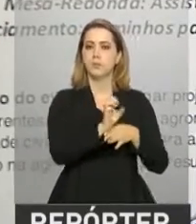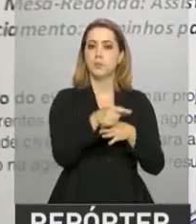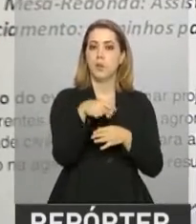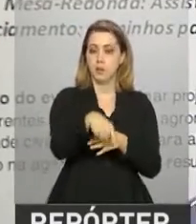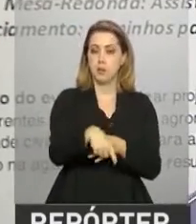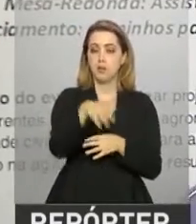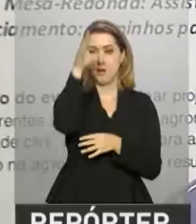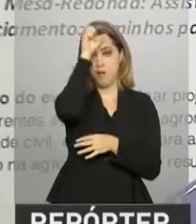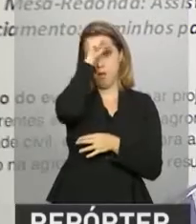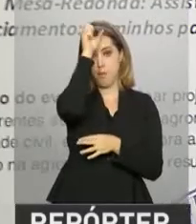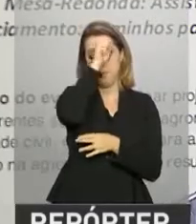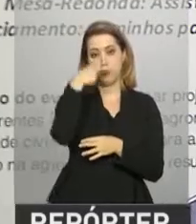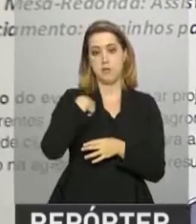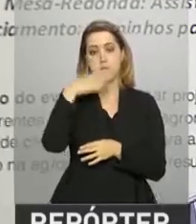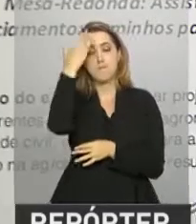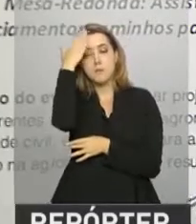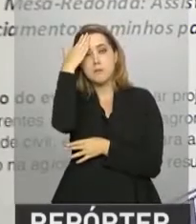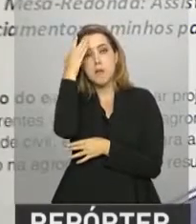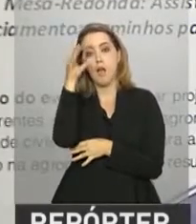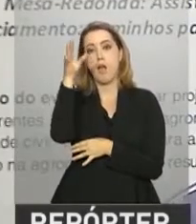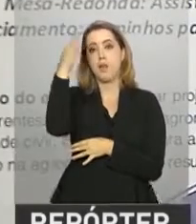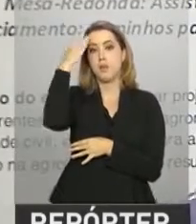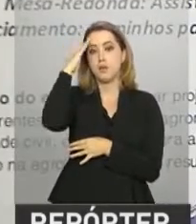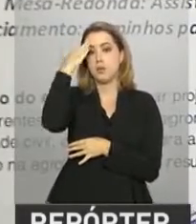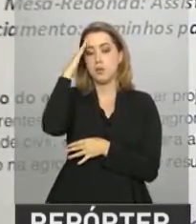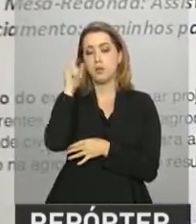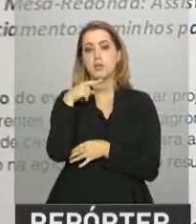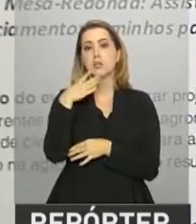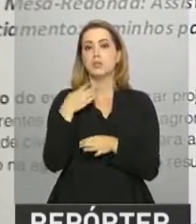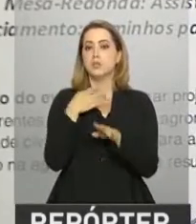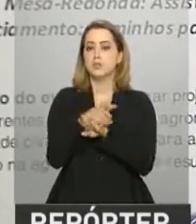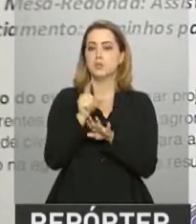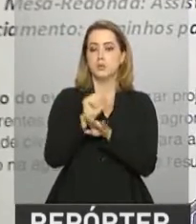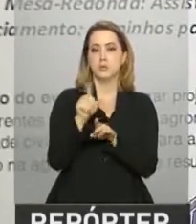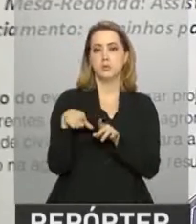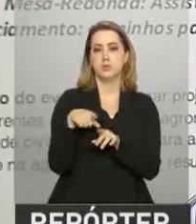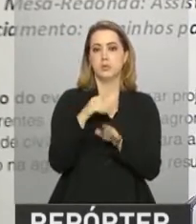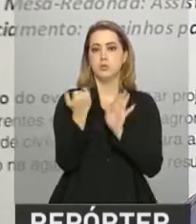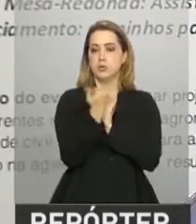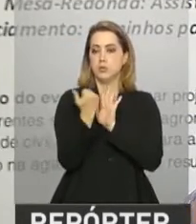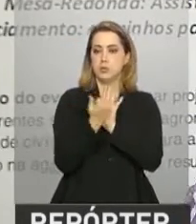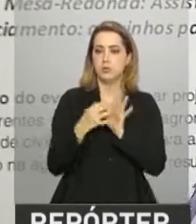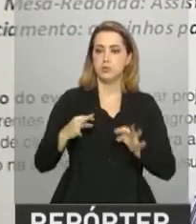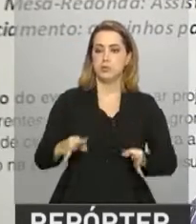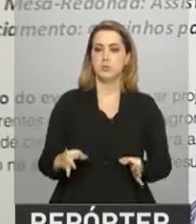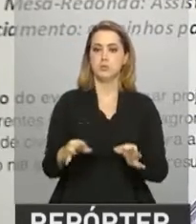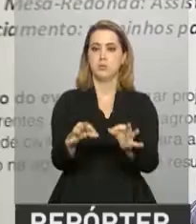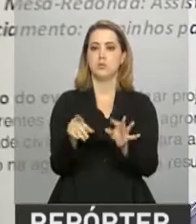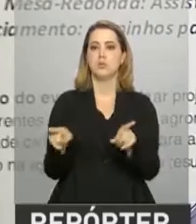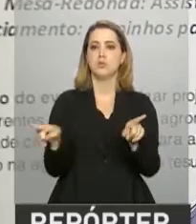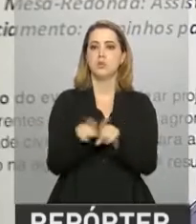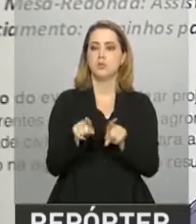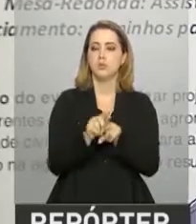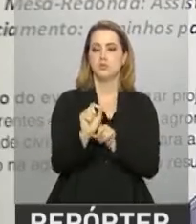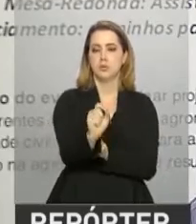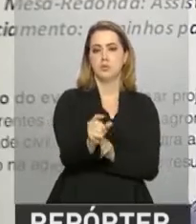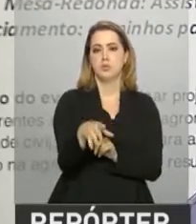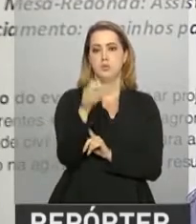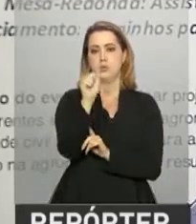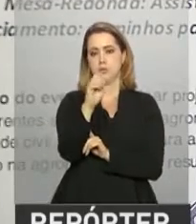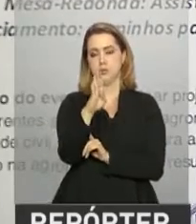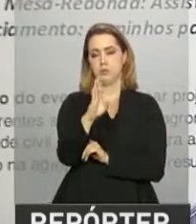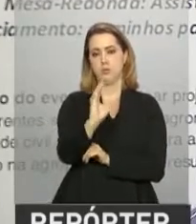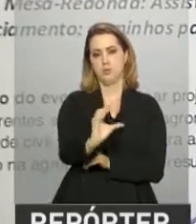capacitado para que ele tome conhecimento dos benefícios dessas tecnologias e além disso é o plano abc